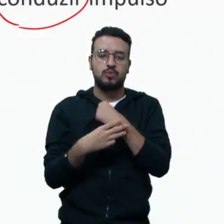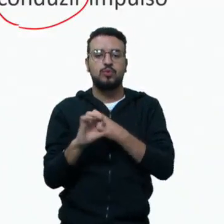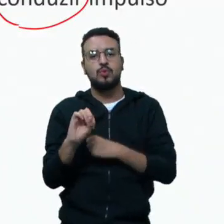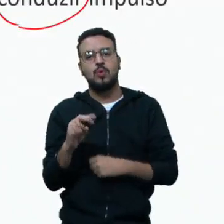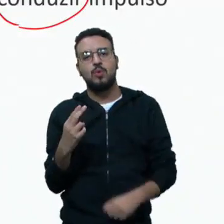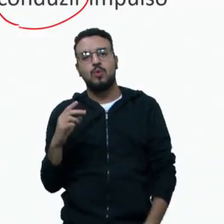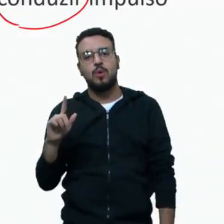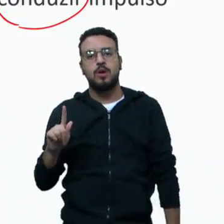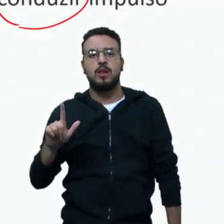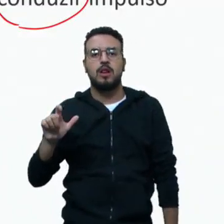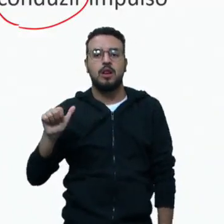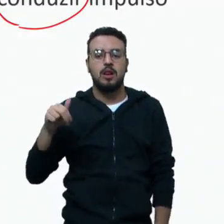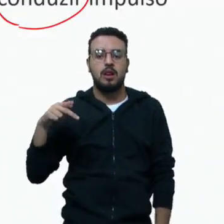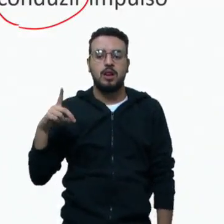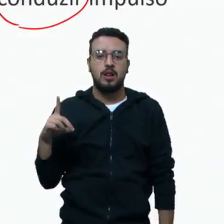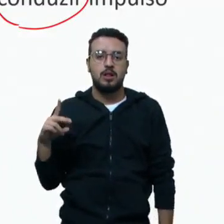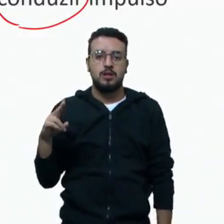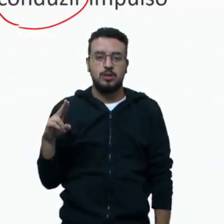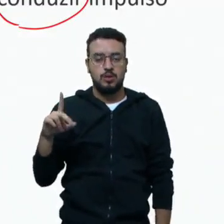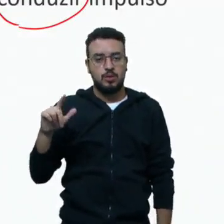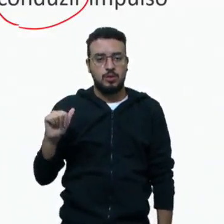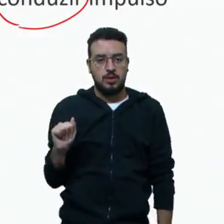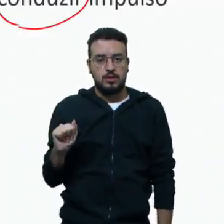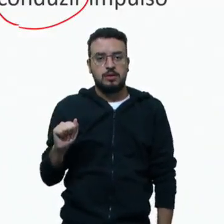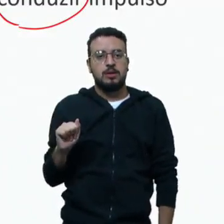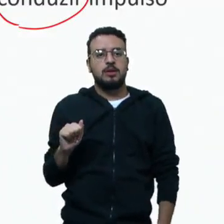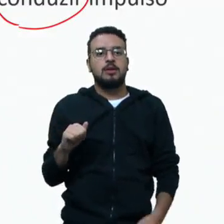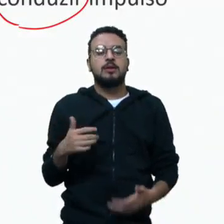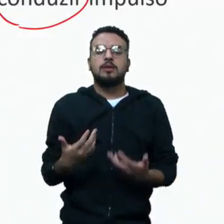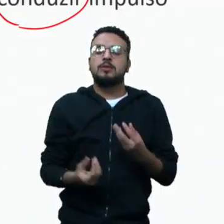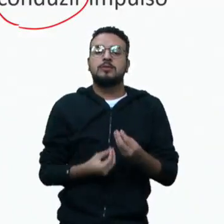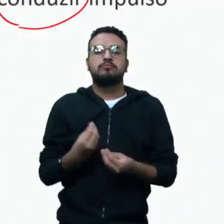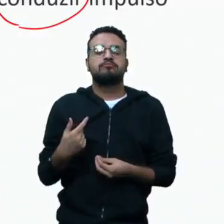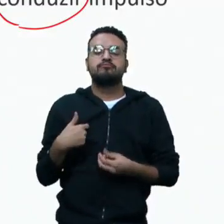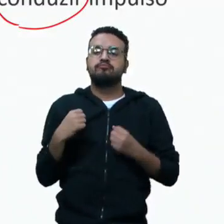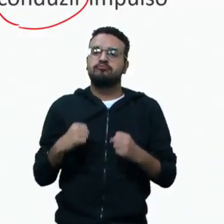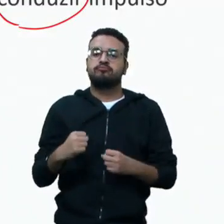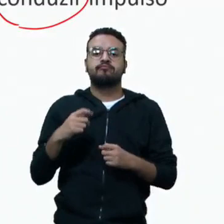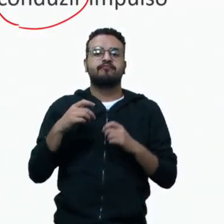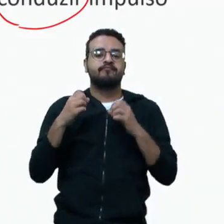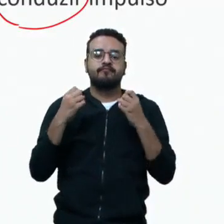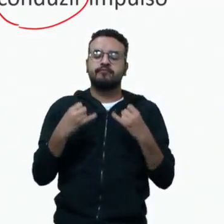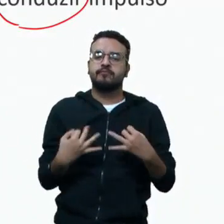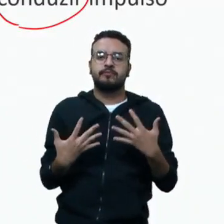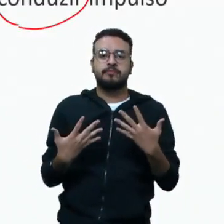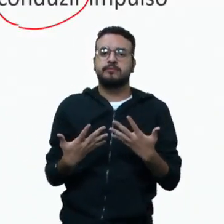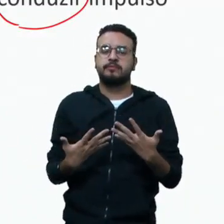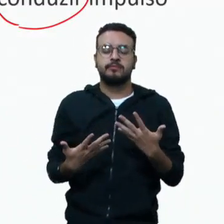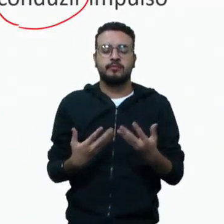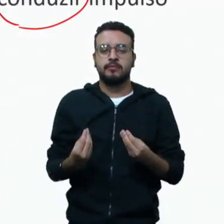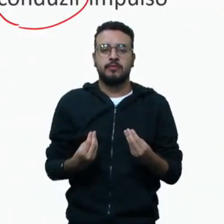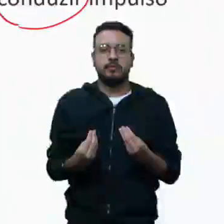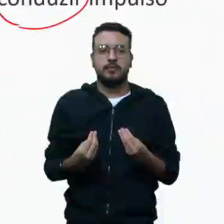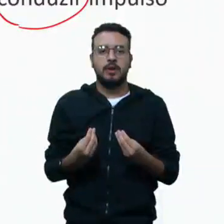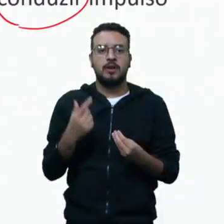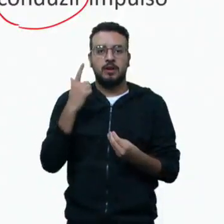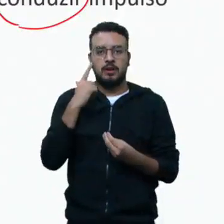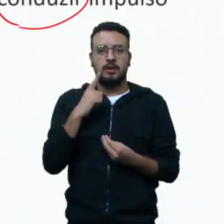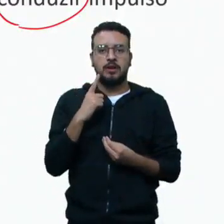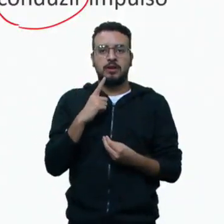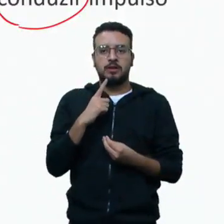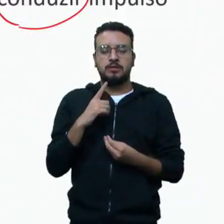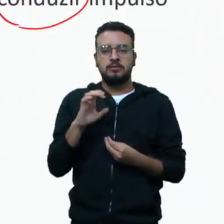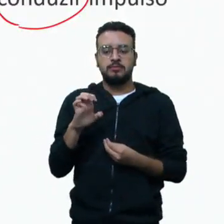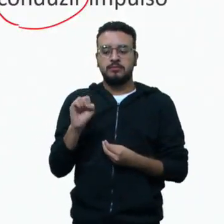glandular. Em linhas gerais, como que eu posso explicar o arco reflexo? O arco reflexo, eu tenho um estímulo,